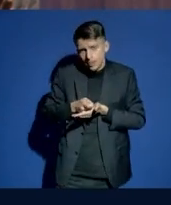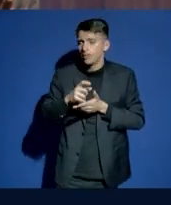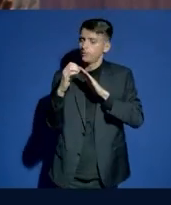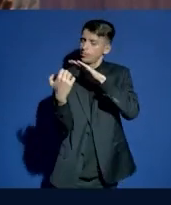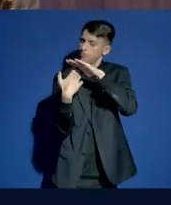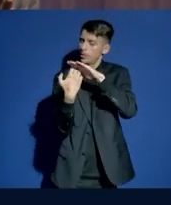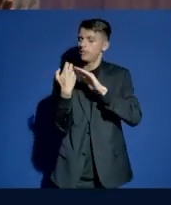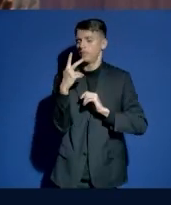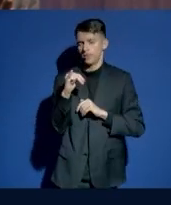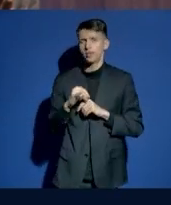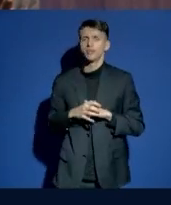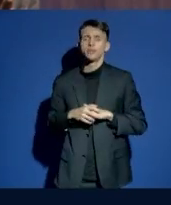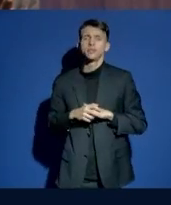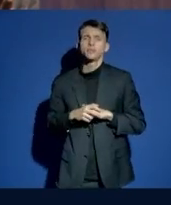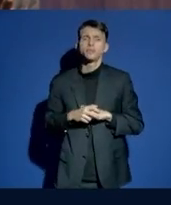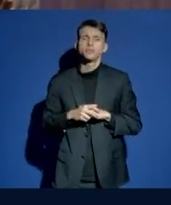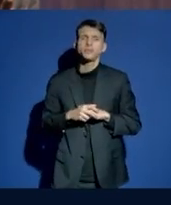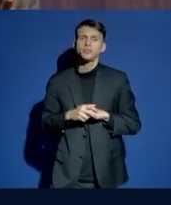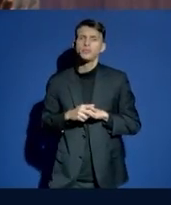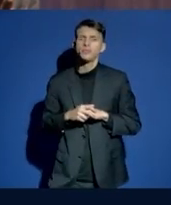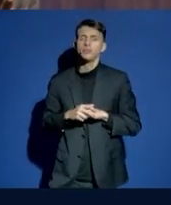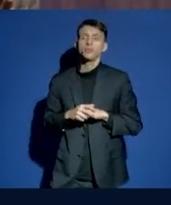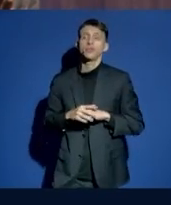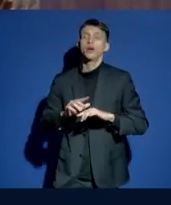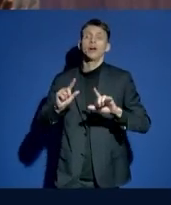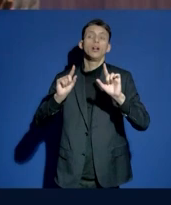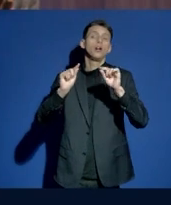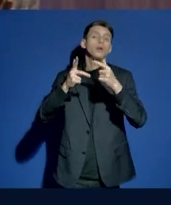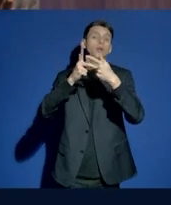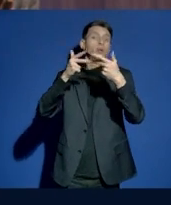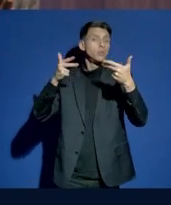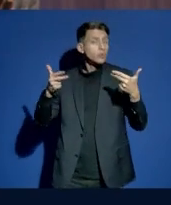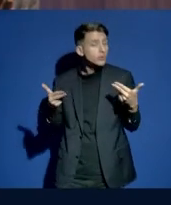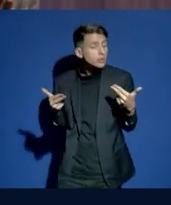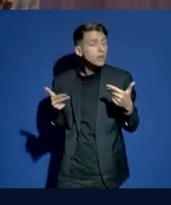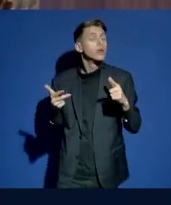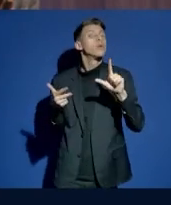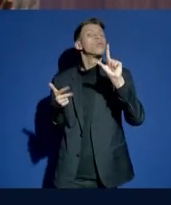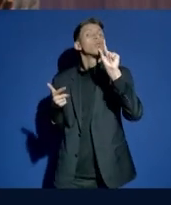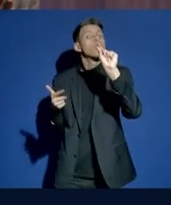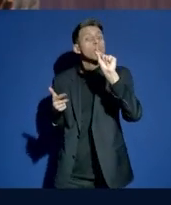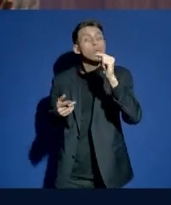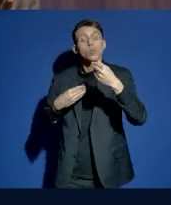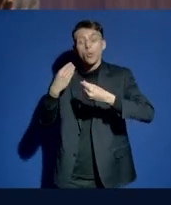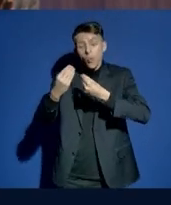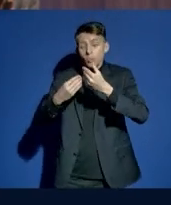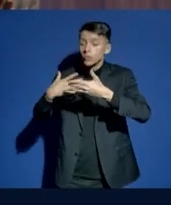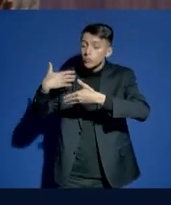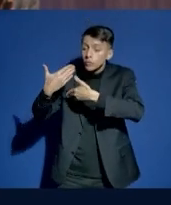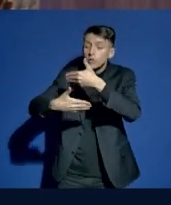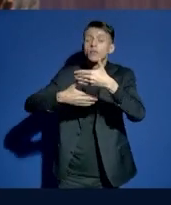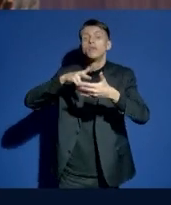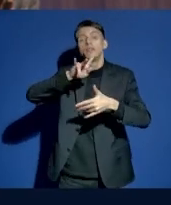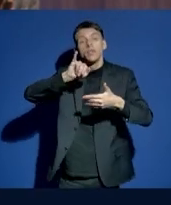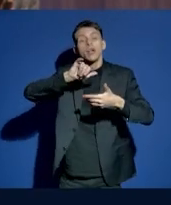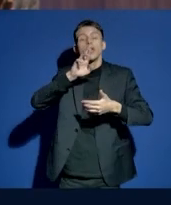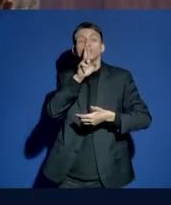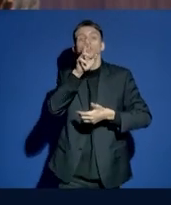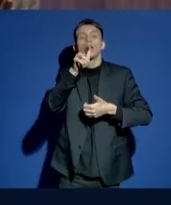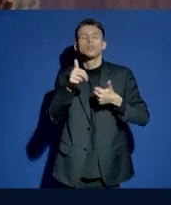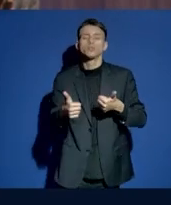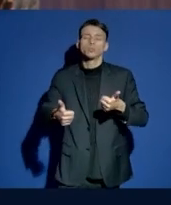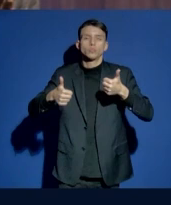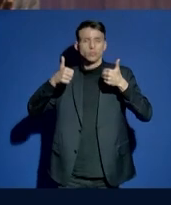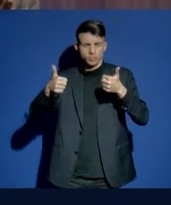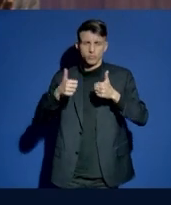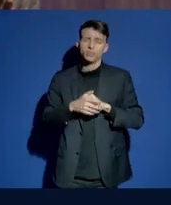companhia, o grande ponto é como que isso vai ser mais eficiente, como